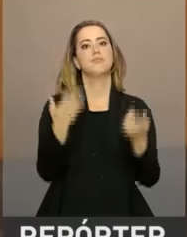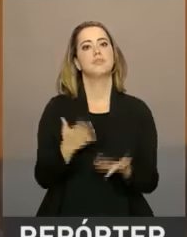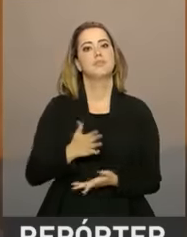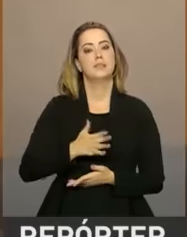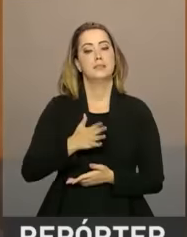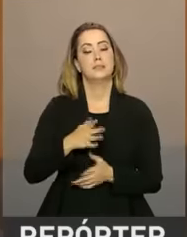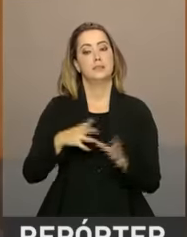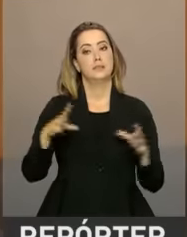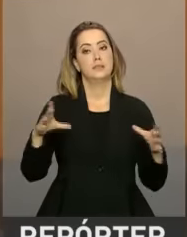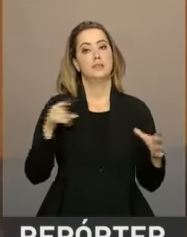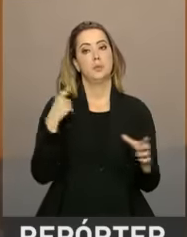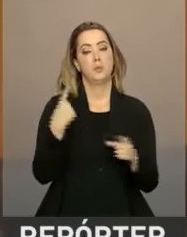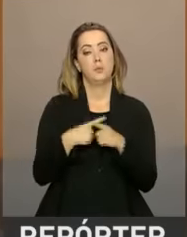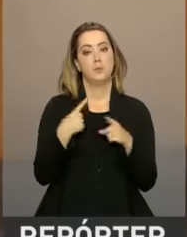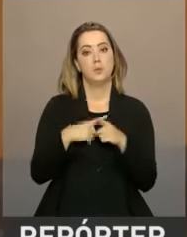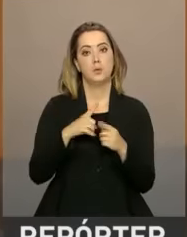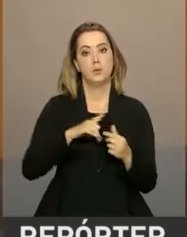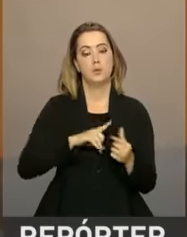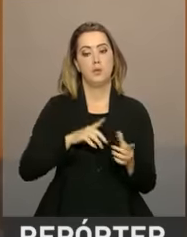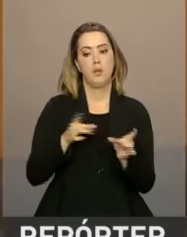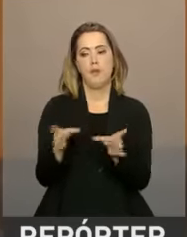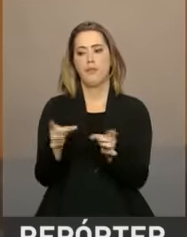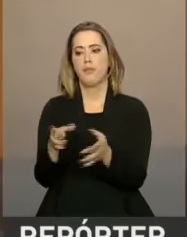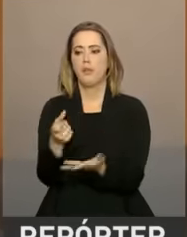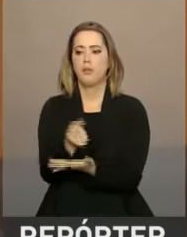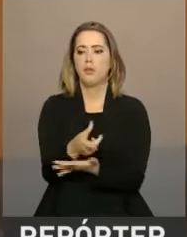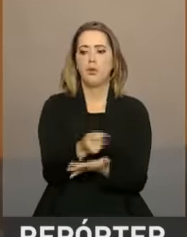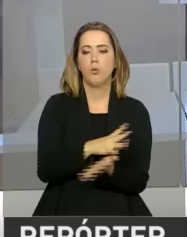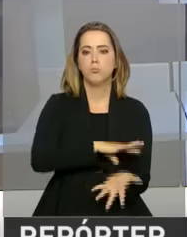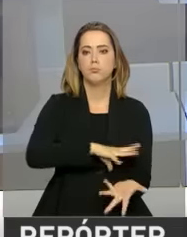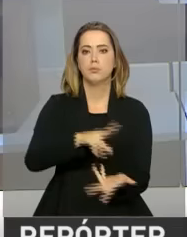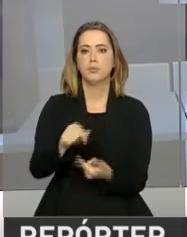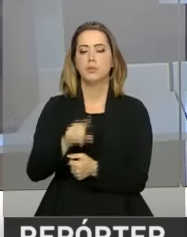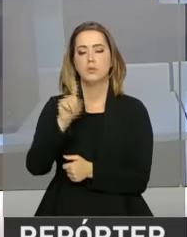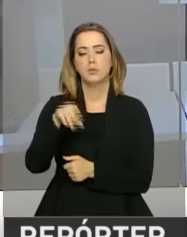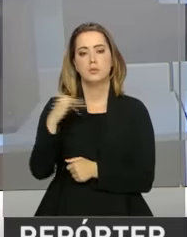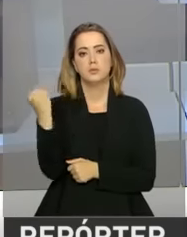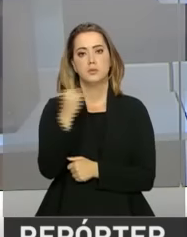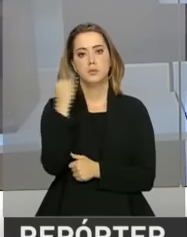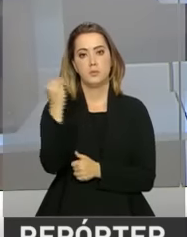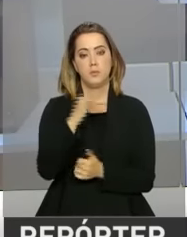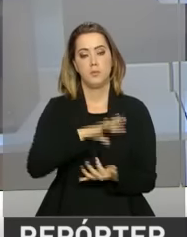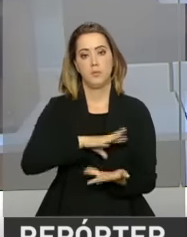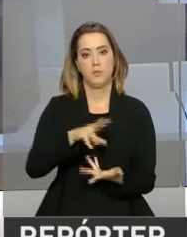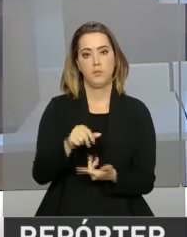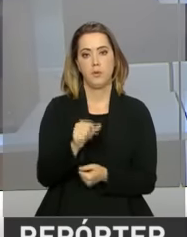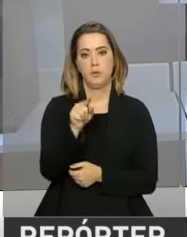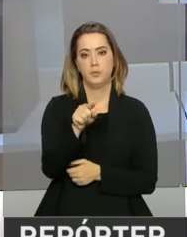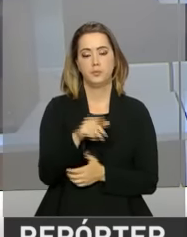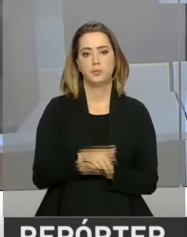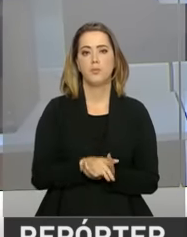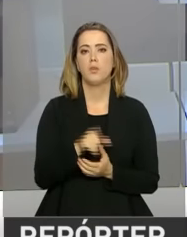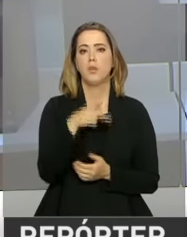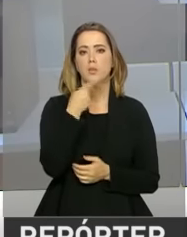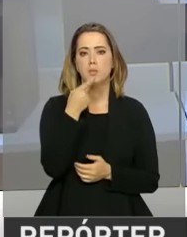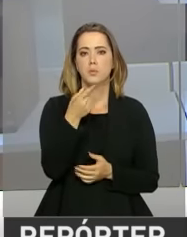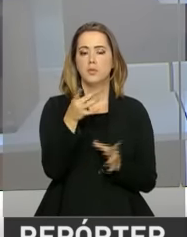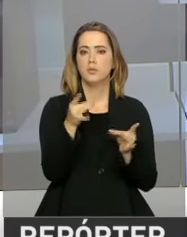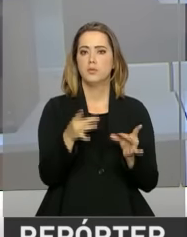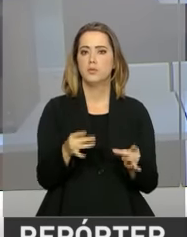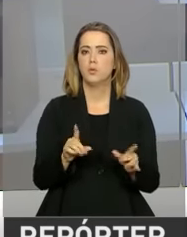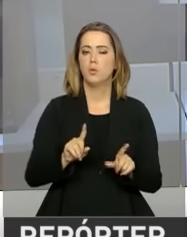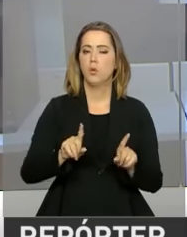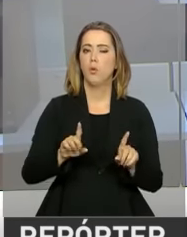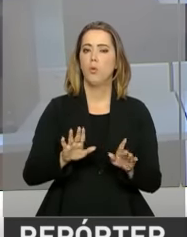eh o comércio exterior é muito importante pra produtividade a secretária executiva da camex também apontou os principais